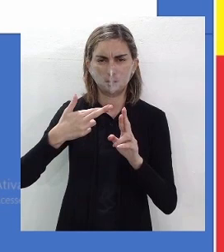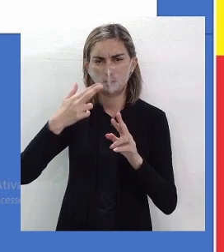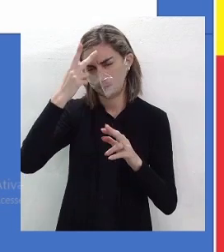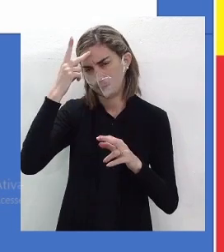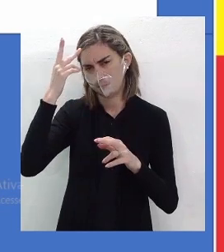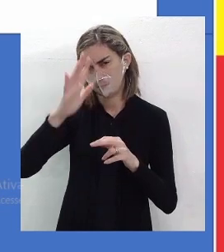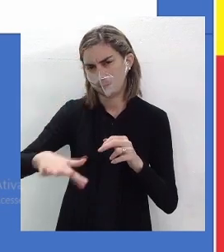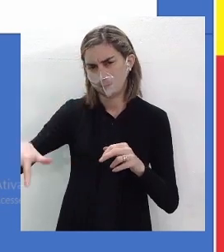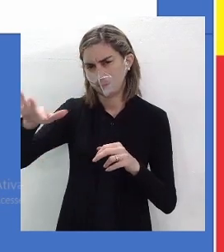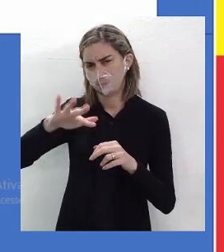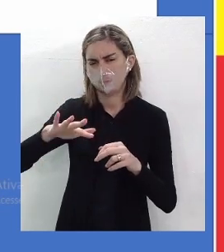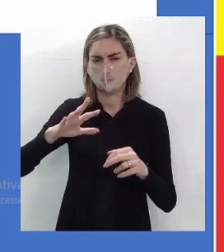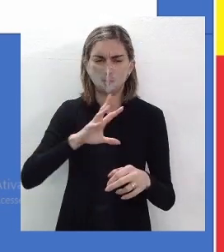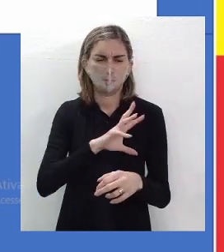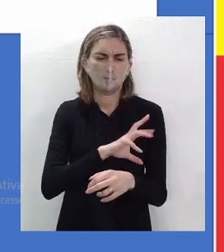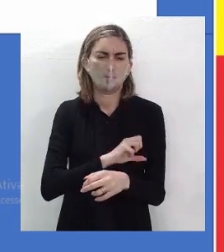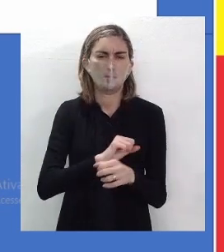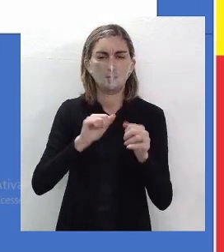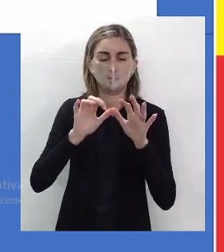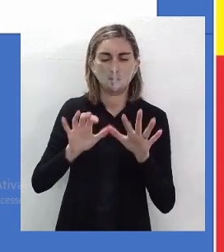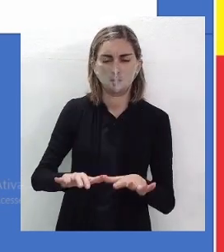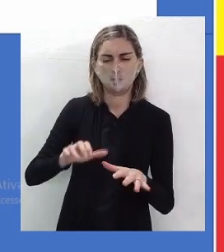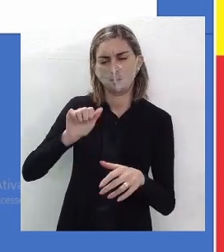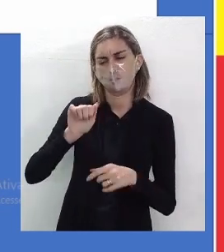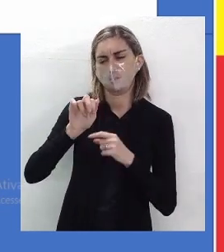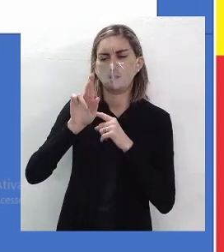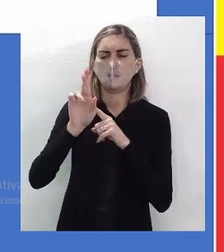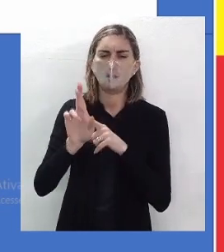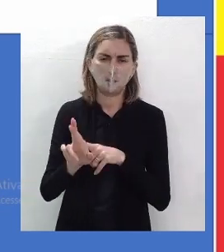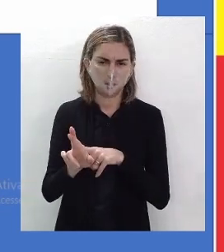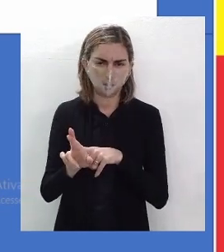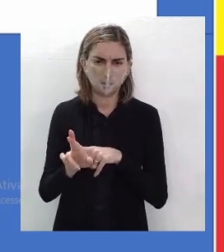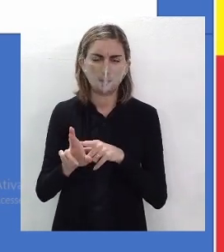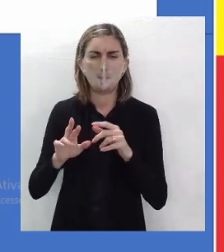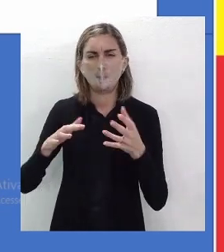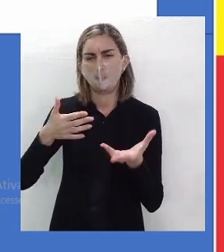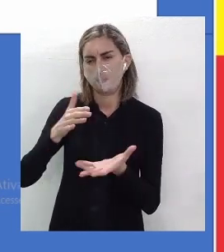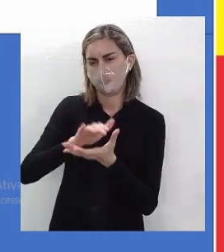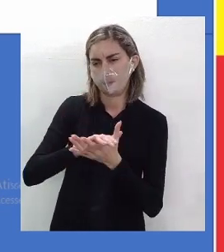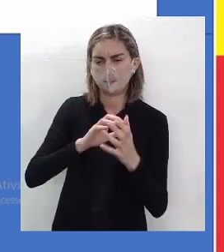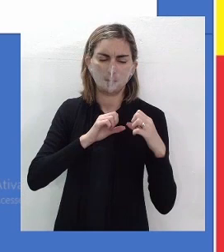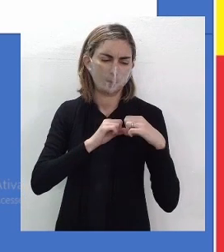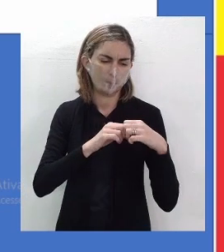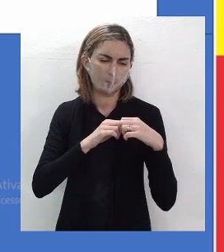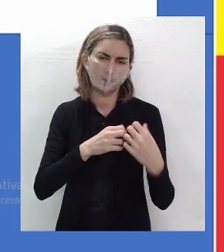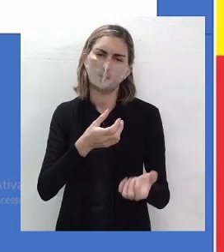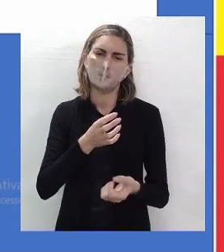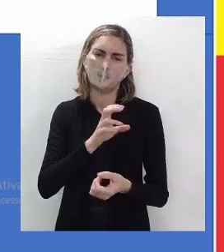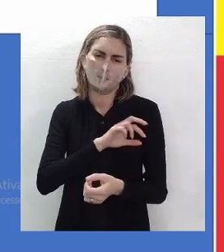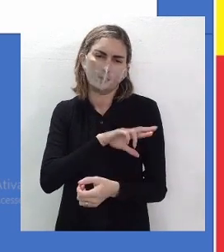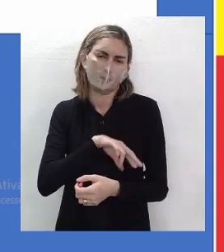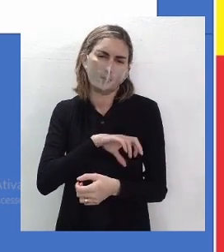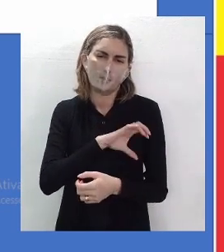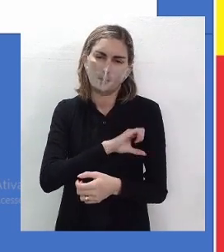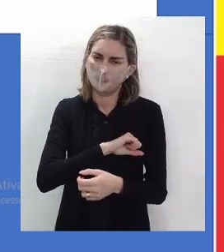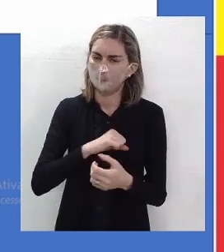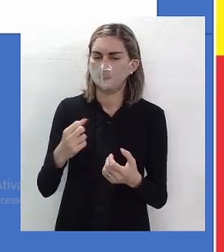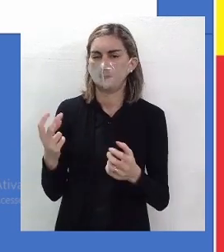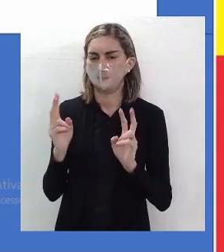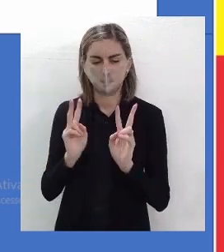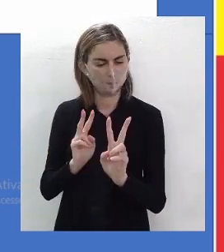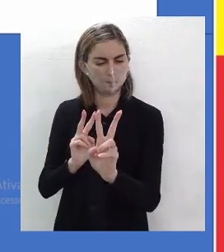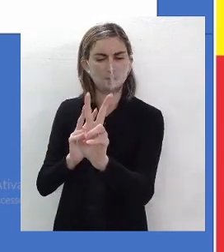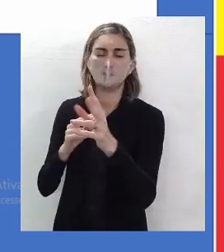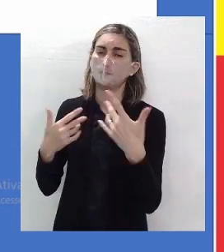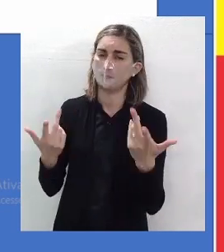popular. O amor está no ar, não é quando a gente vê um casal apaixonado, é isso que a gente fala. Mas tem